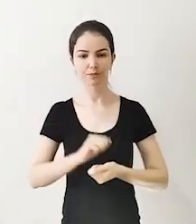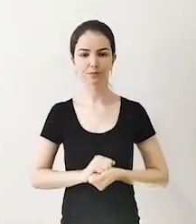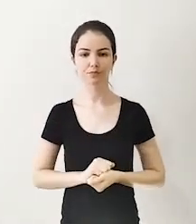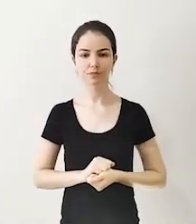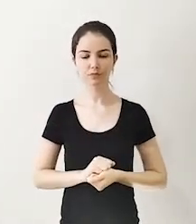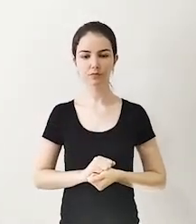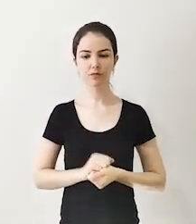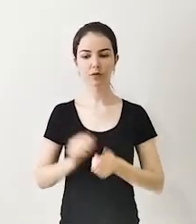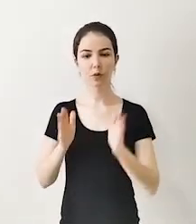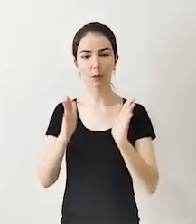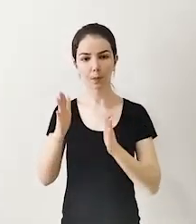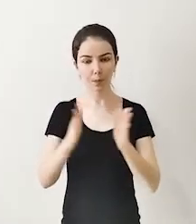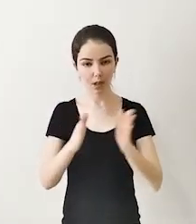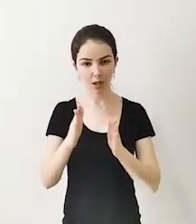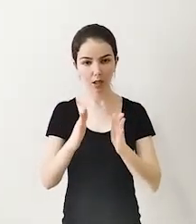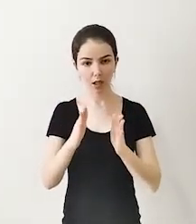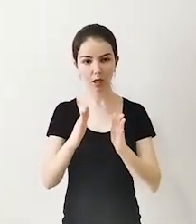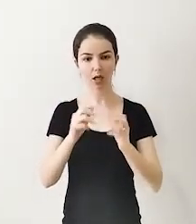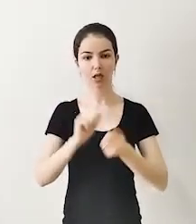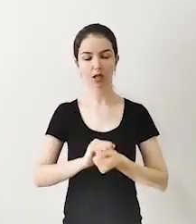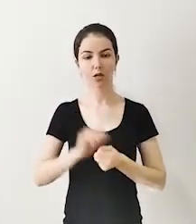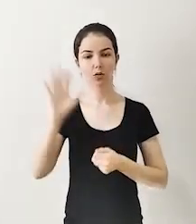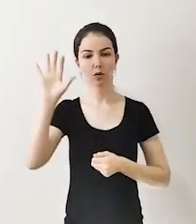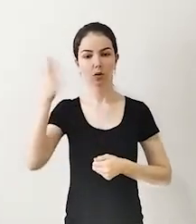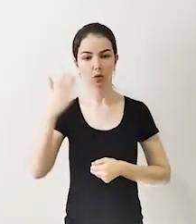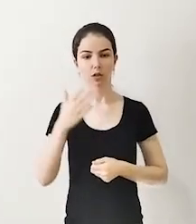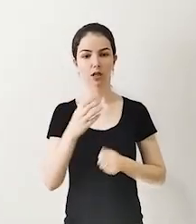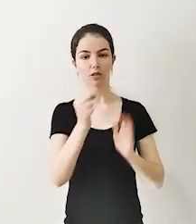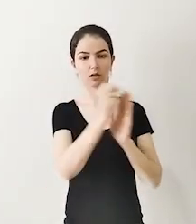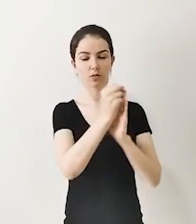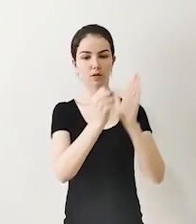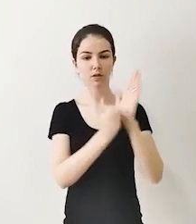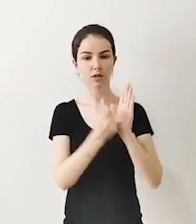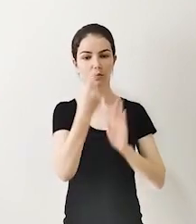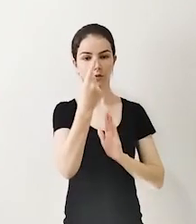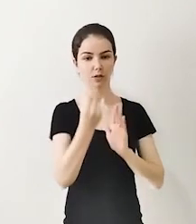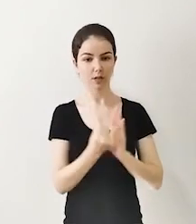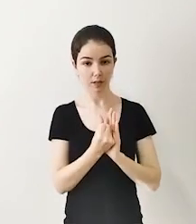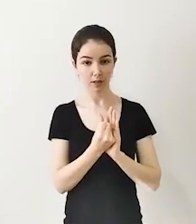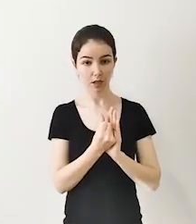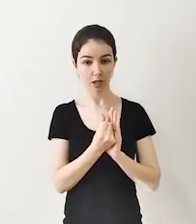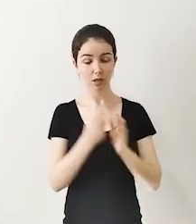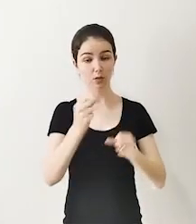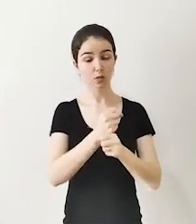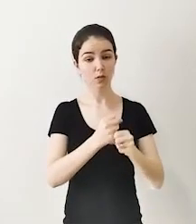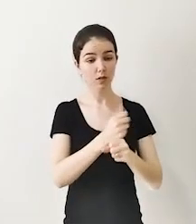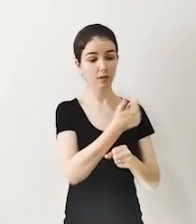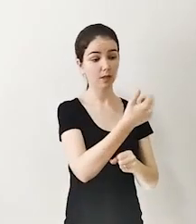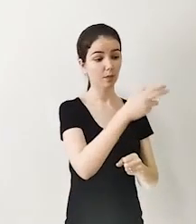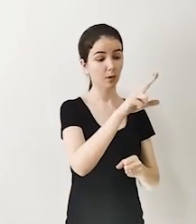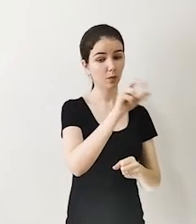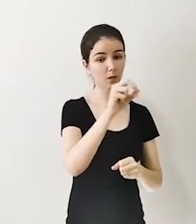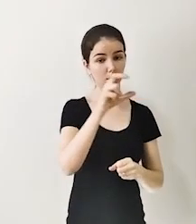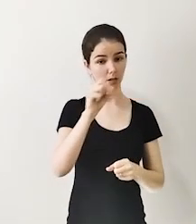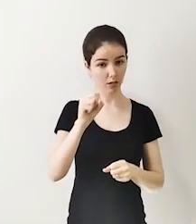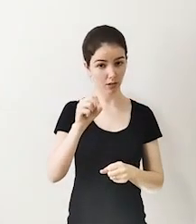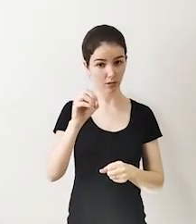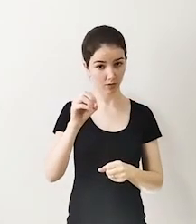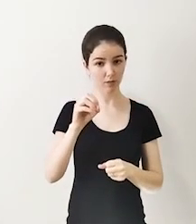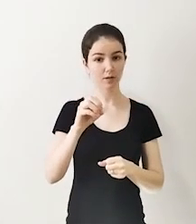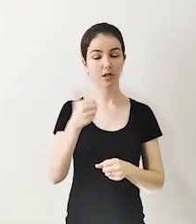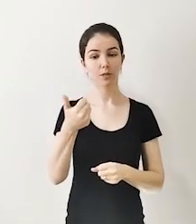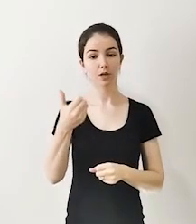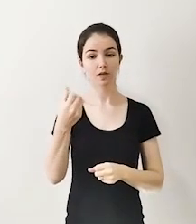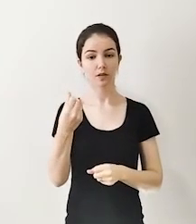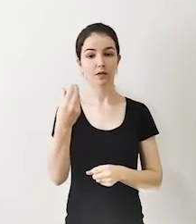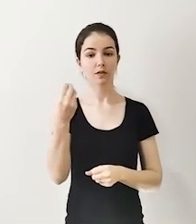gente, ele acontece, né, no século XVI, entre os anos de 1500 e 1601, ok?